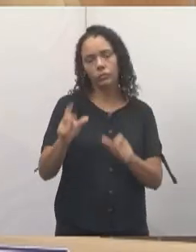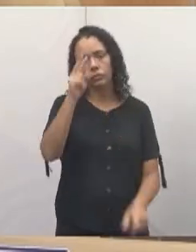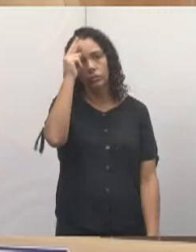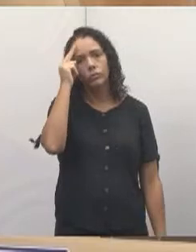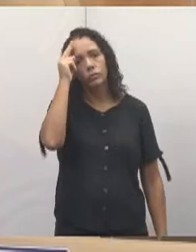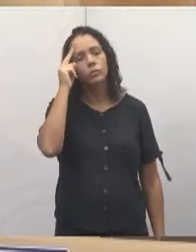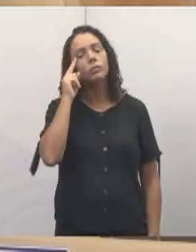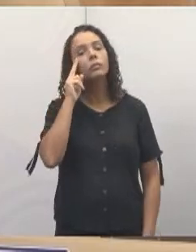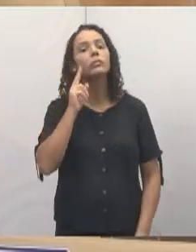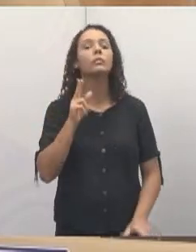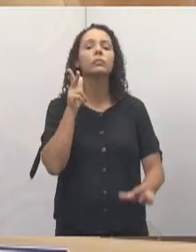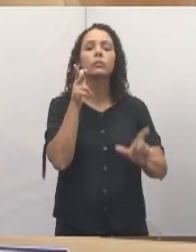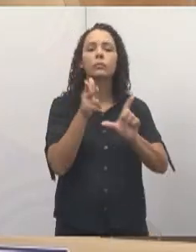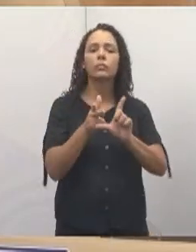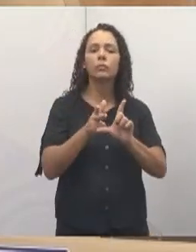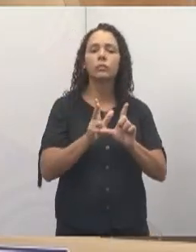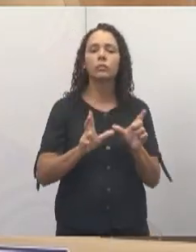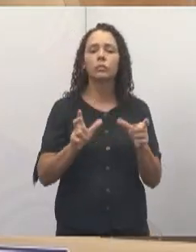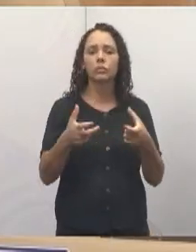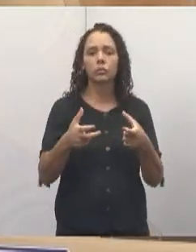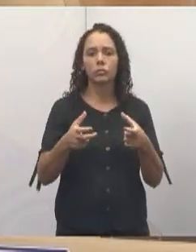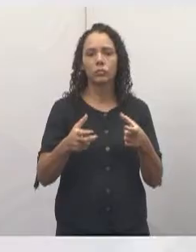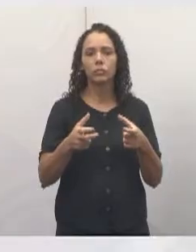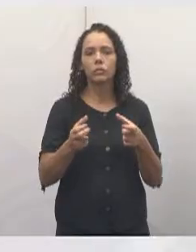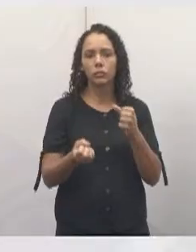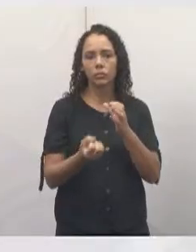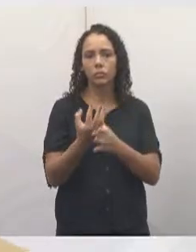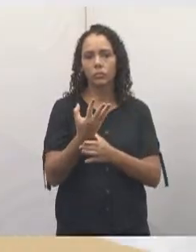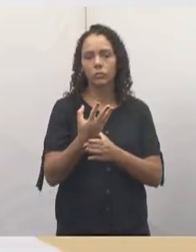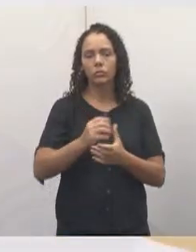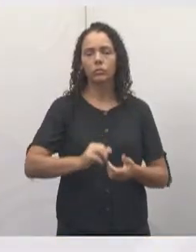um vídeo produzido pela TV Câmara Jacareí.